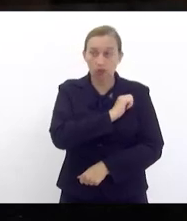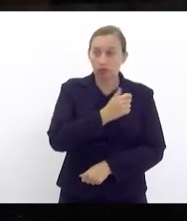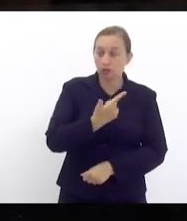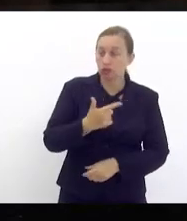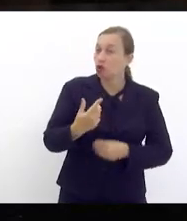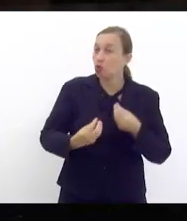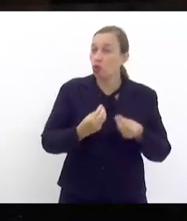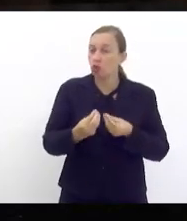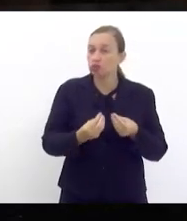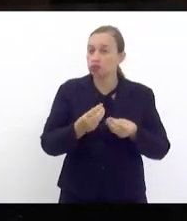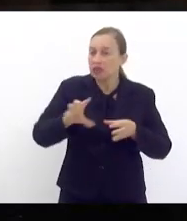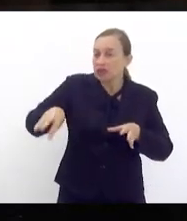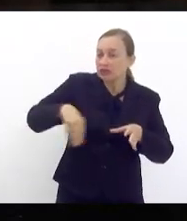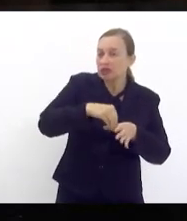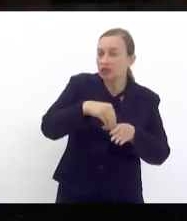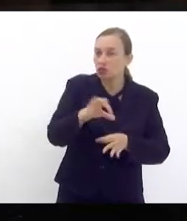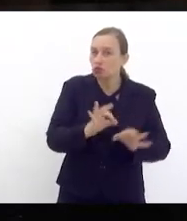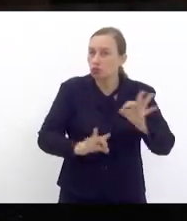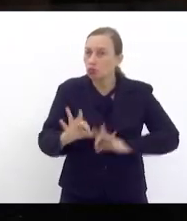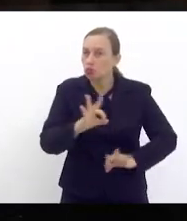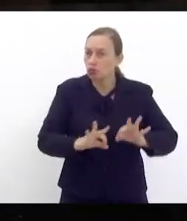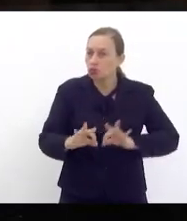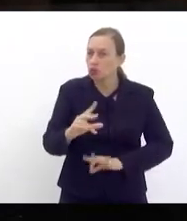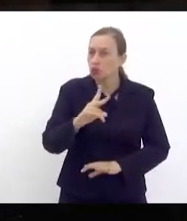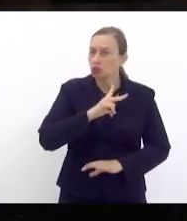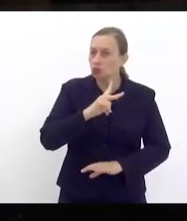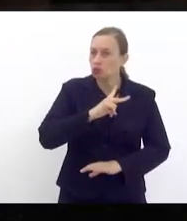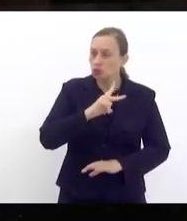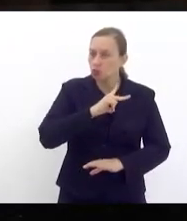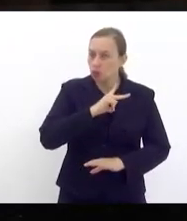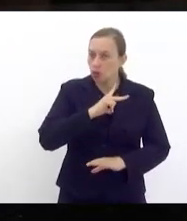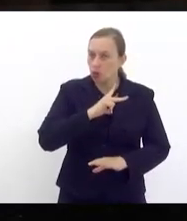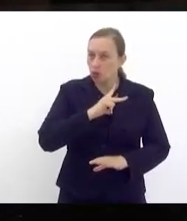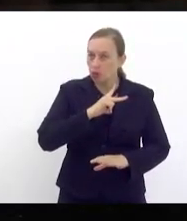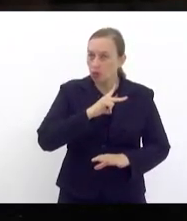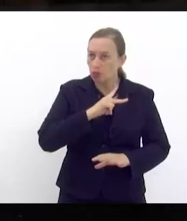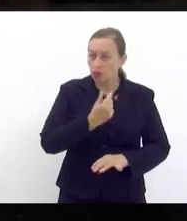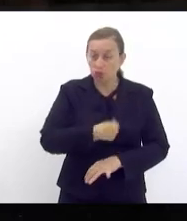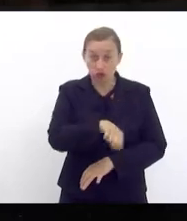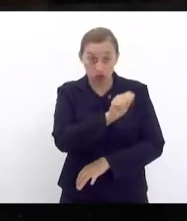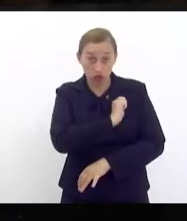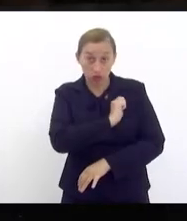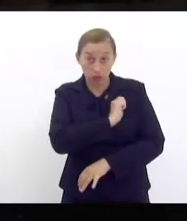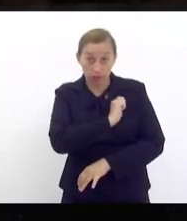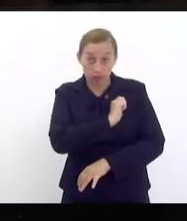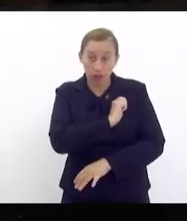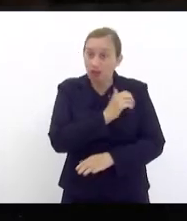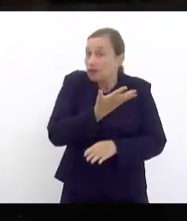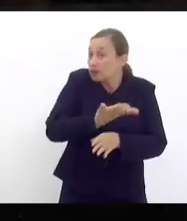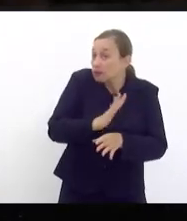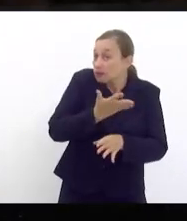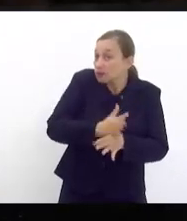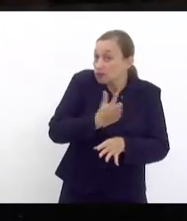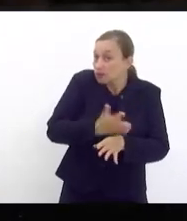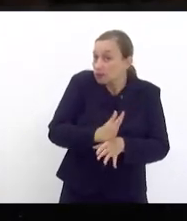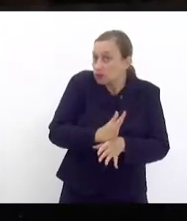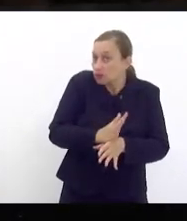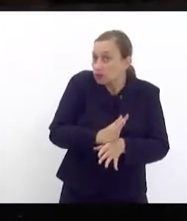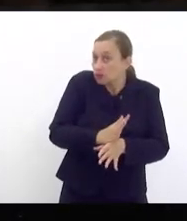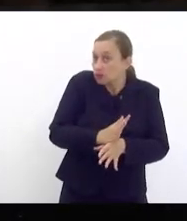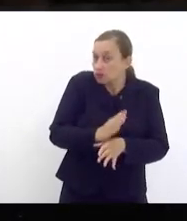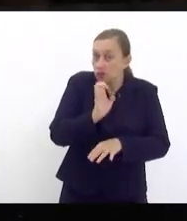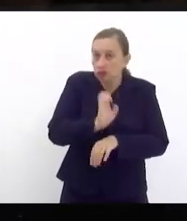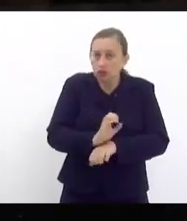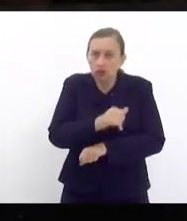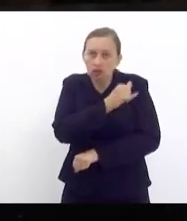dentro, inclusive, do plano do período de vigência do próprio regime de recuperação fiscal, porque, na prática, inviabiliza que o Estado